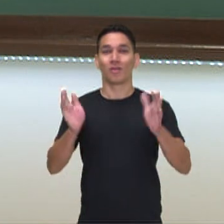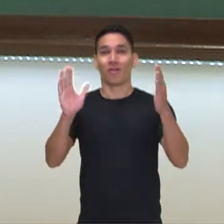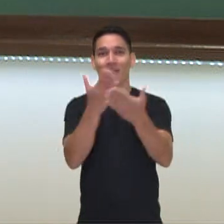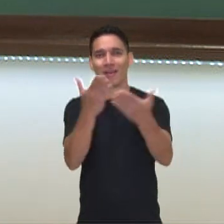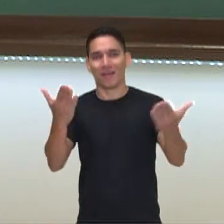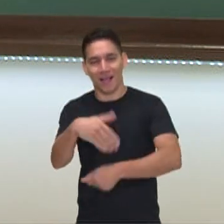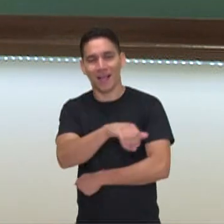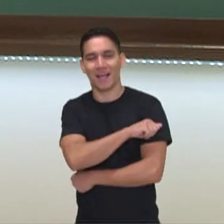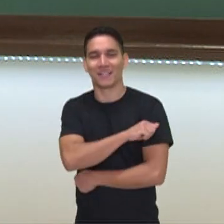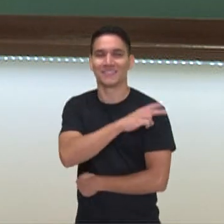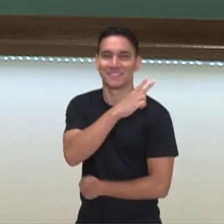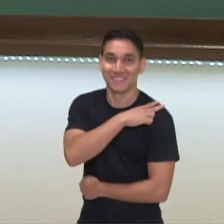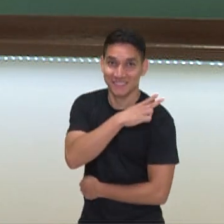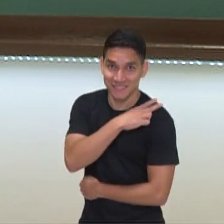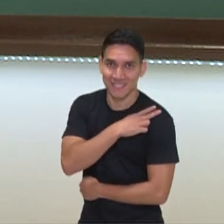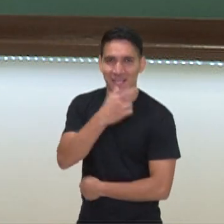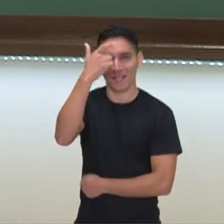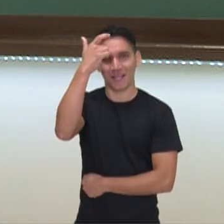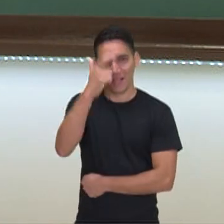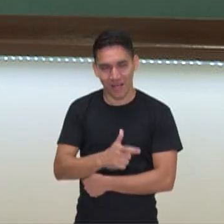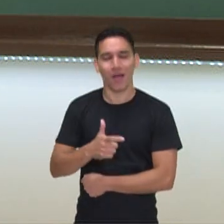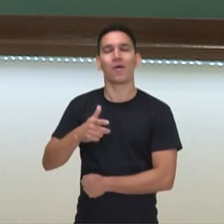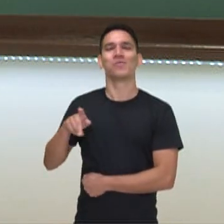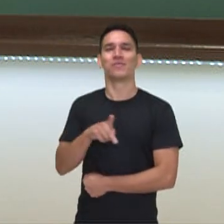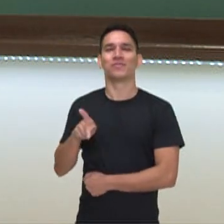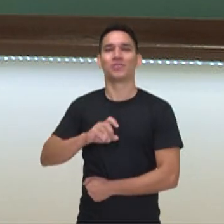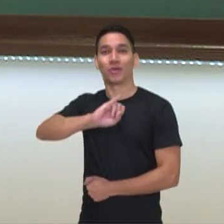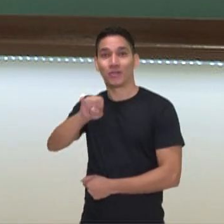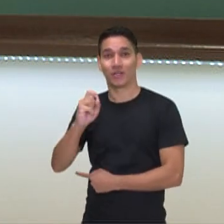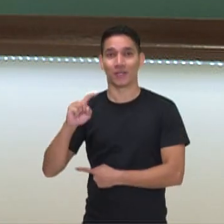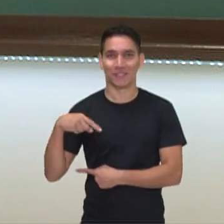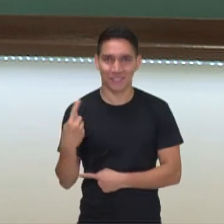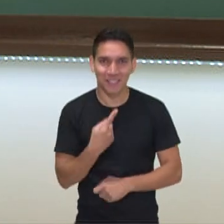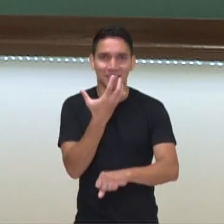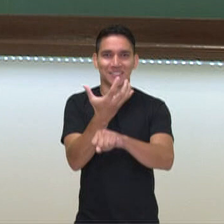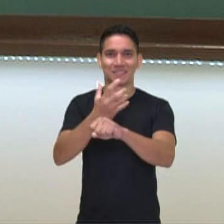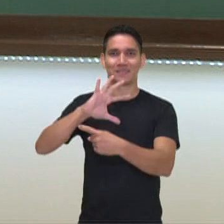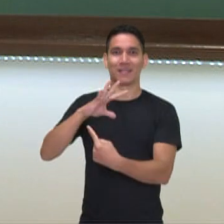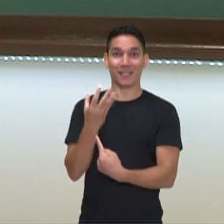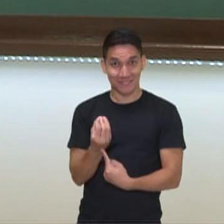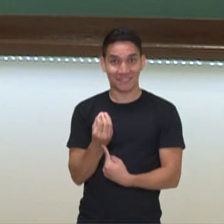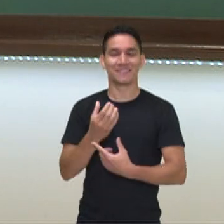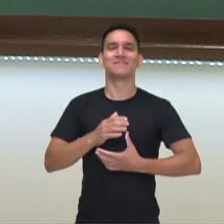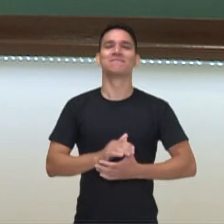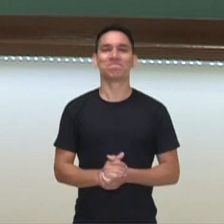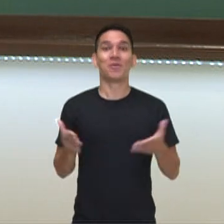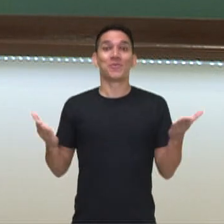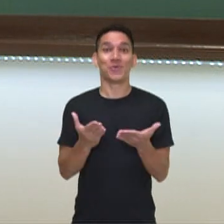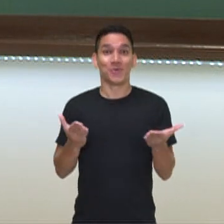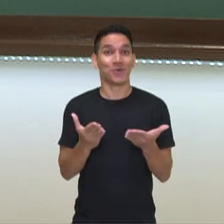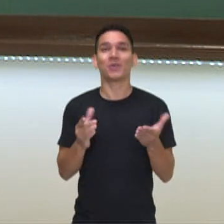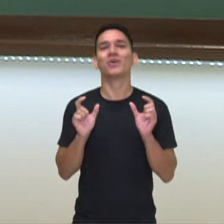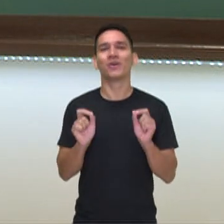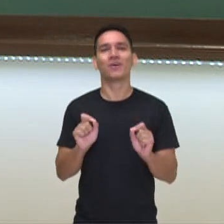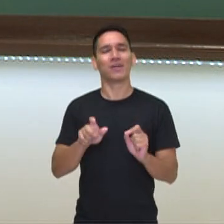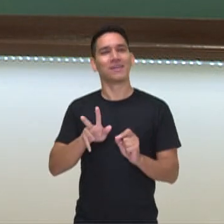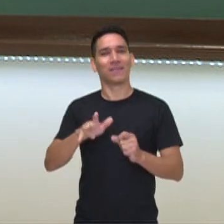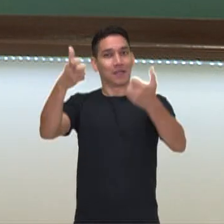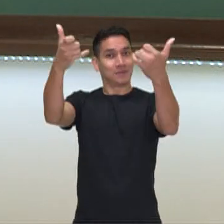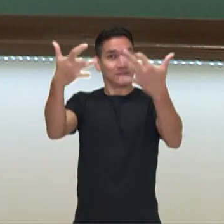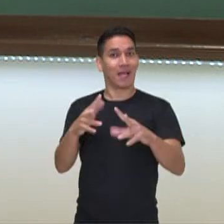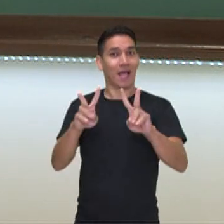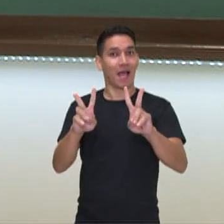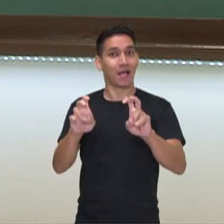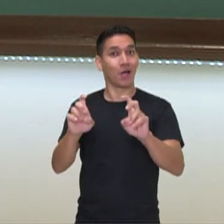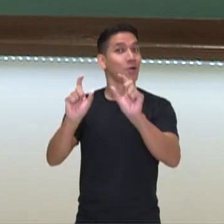Olá, estudantes da segunda série do ensino médio, eu sou aqui o professor José Carlos Querer da disciplina DAT e hoje nós vamos